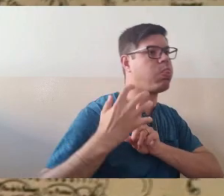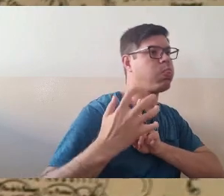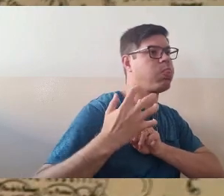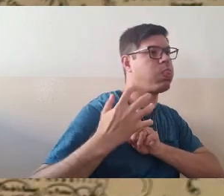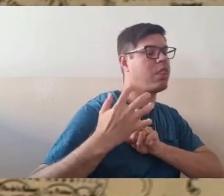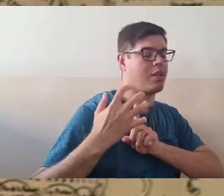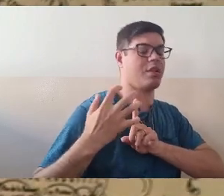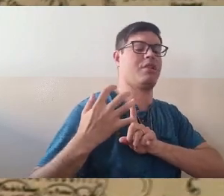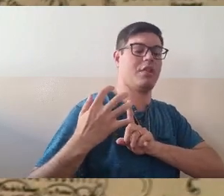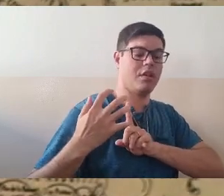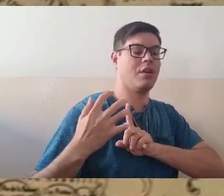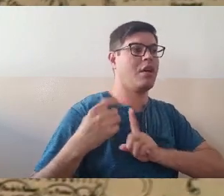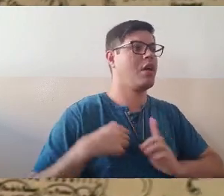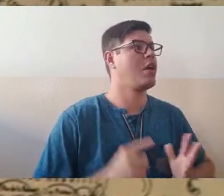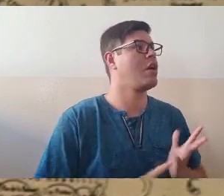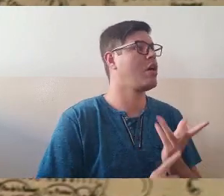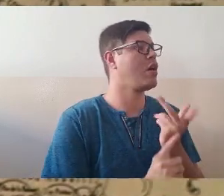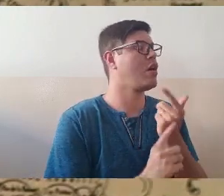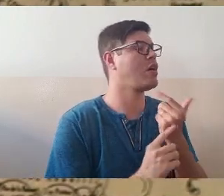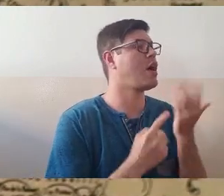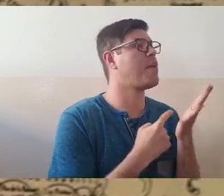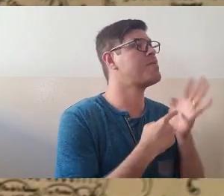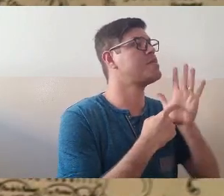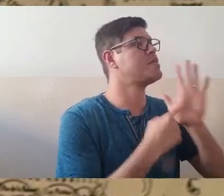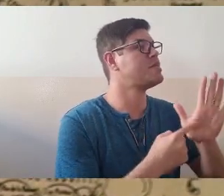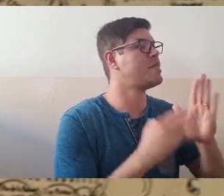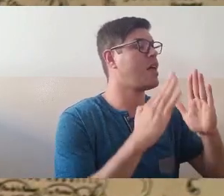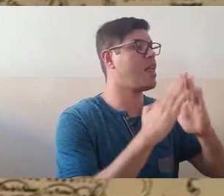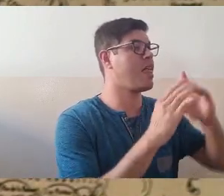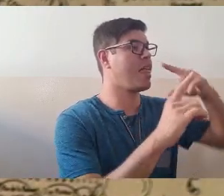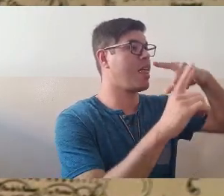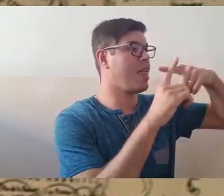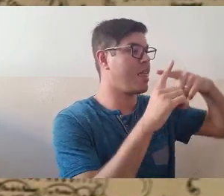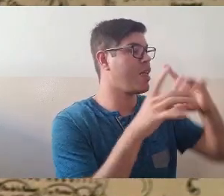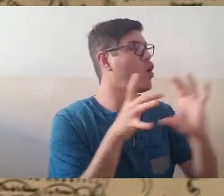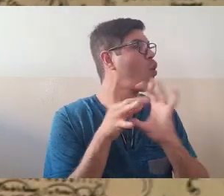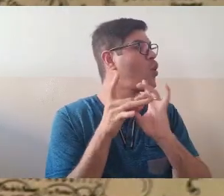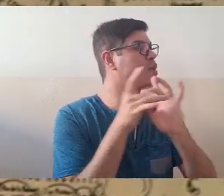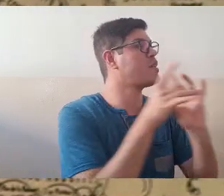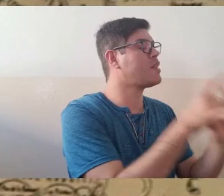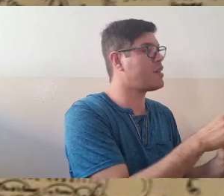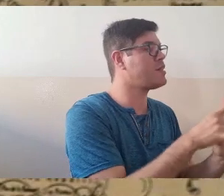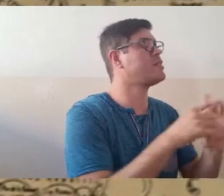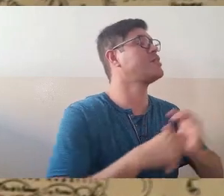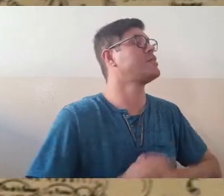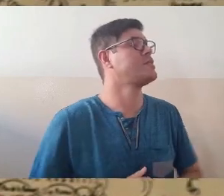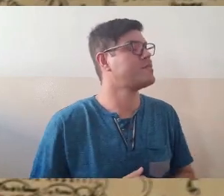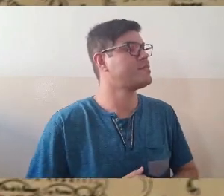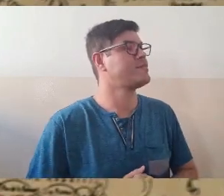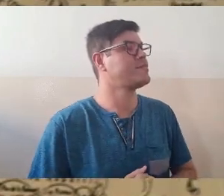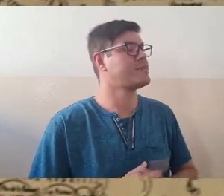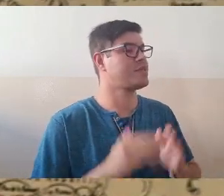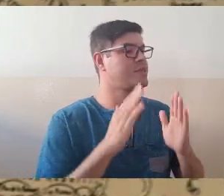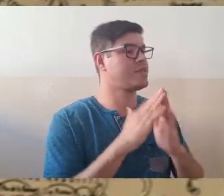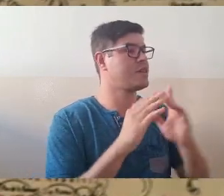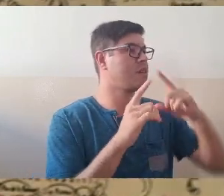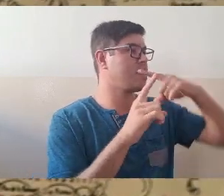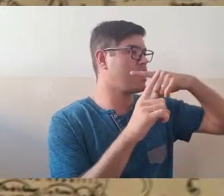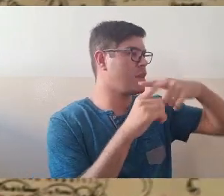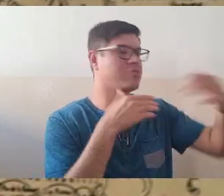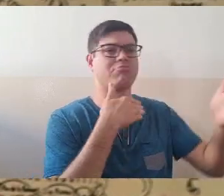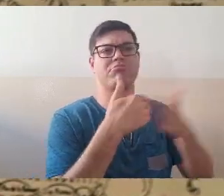apresentou definitivamente na minha vida dentro do contexto da igreja. E eu, di- e eu Você. digo sempre, a igreja brasileira, seja ela qual